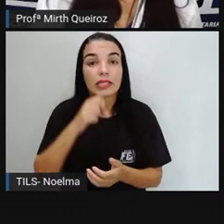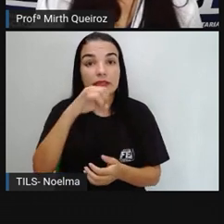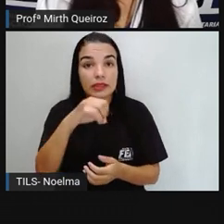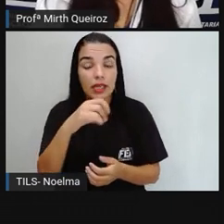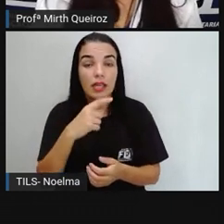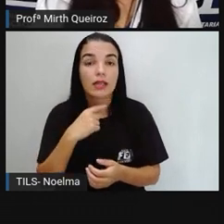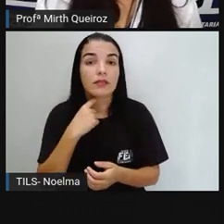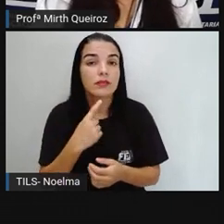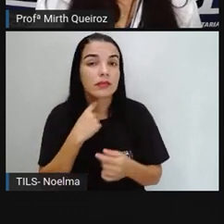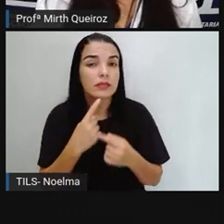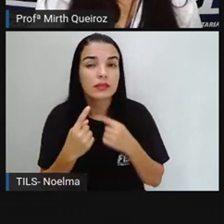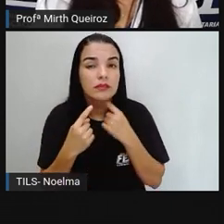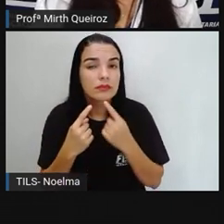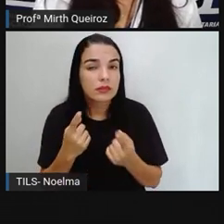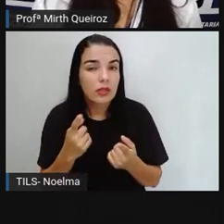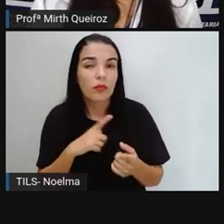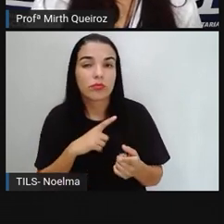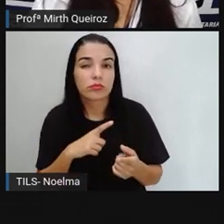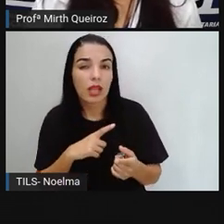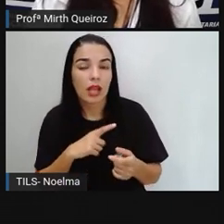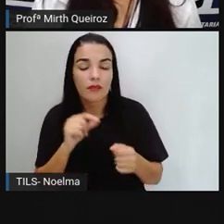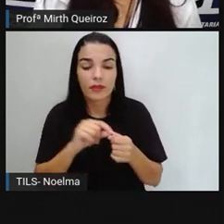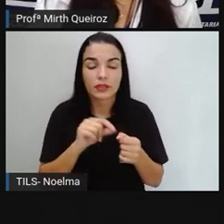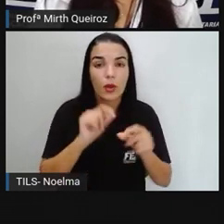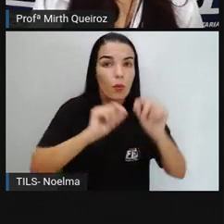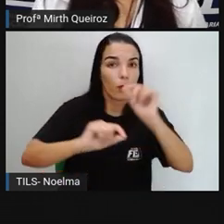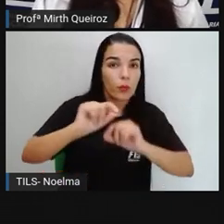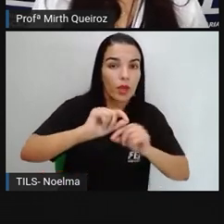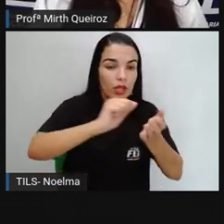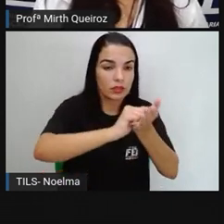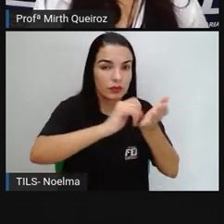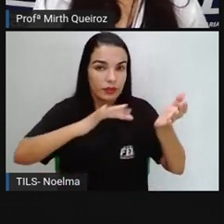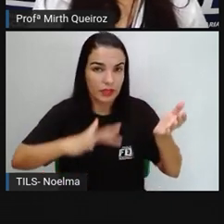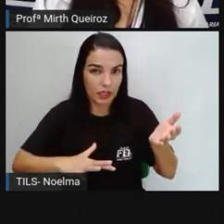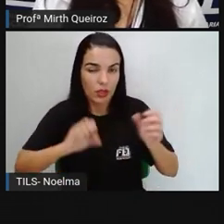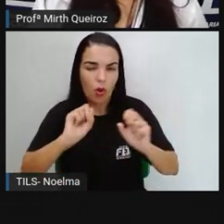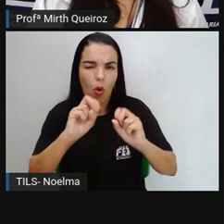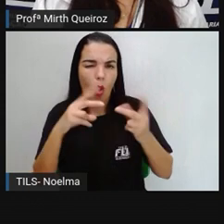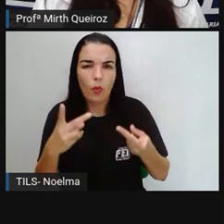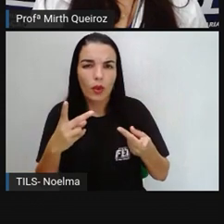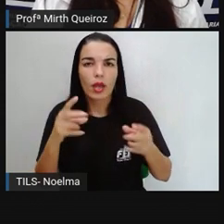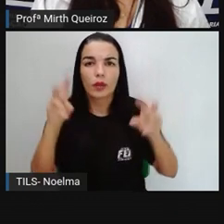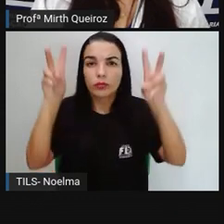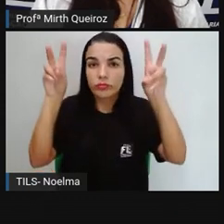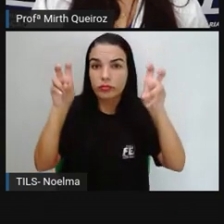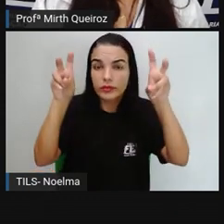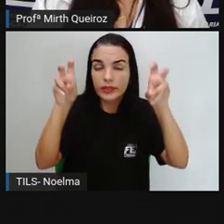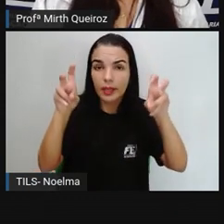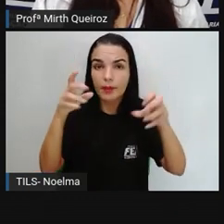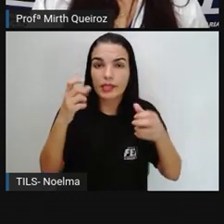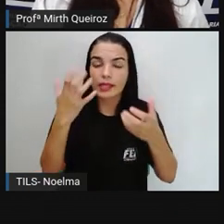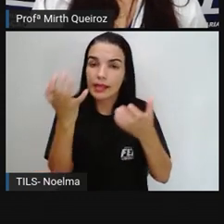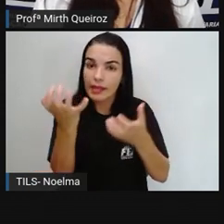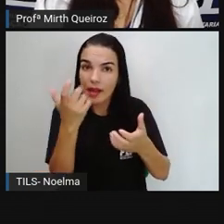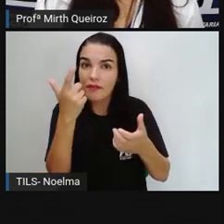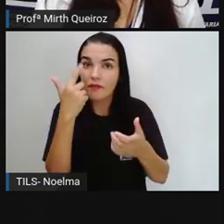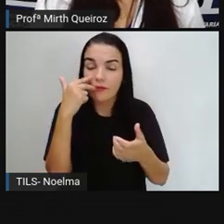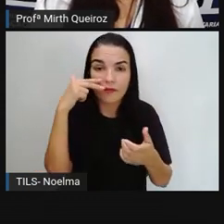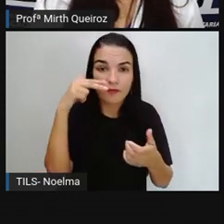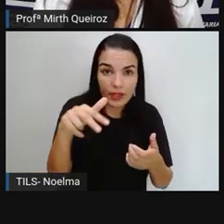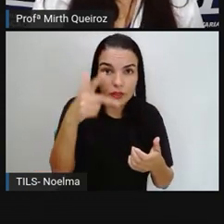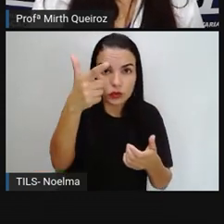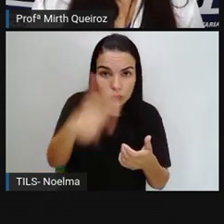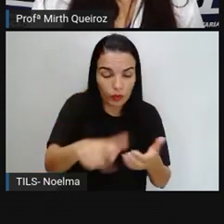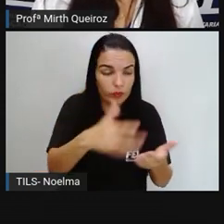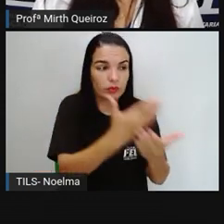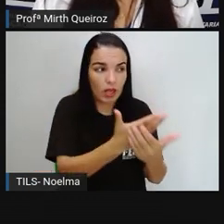não tenham compreendido o que é para ser feito, ou o próprio conteúdo em si, vocês queiram ver novamente